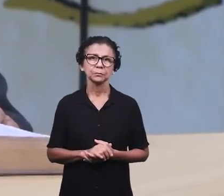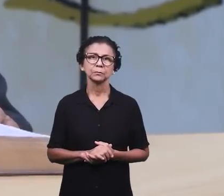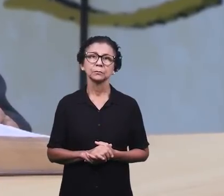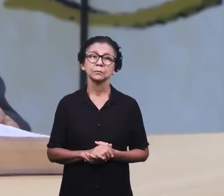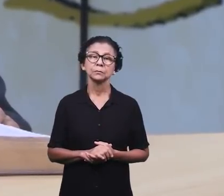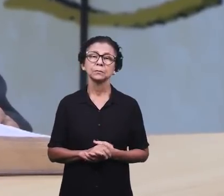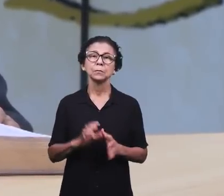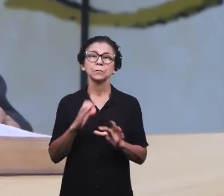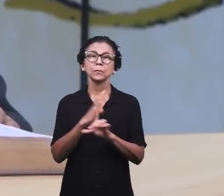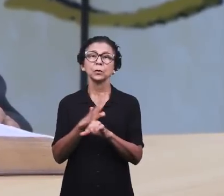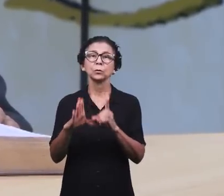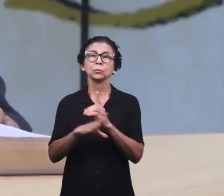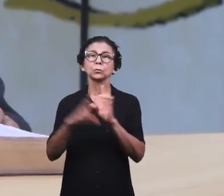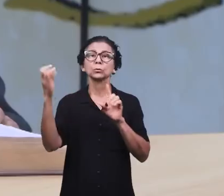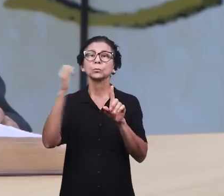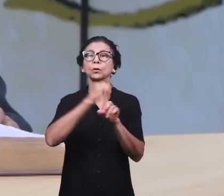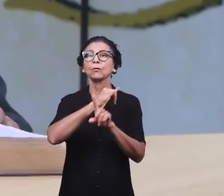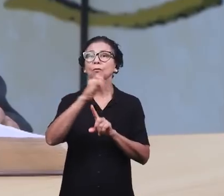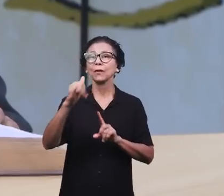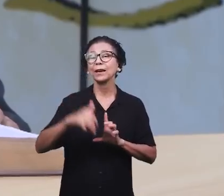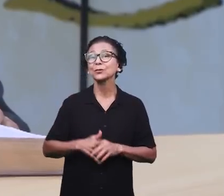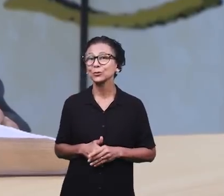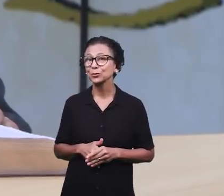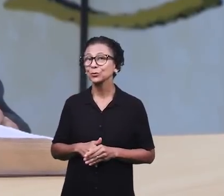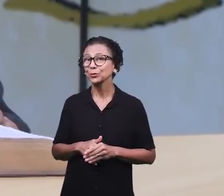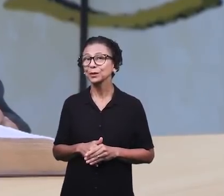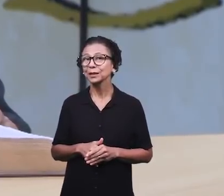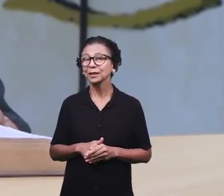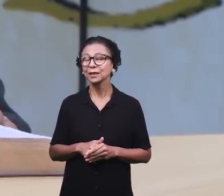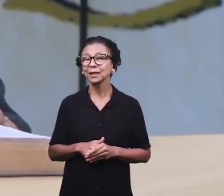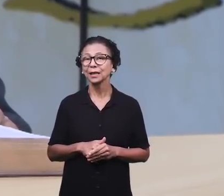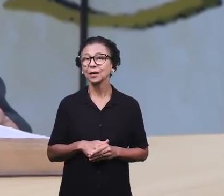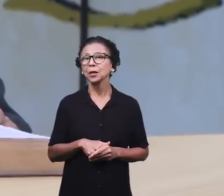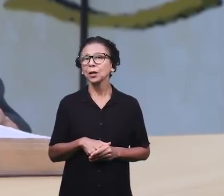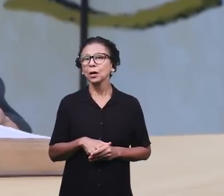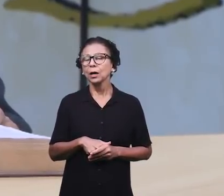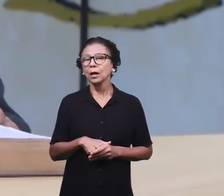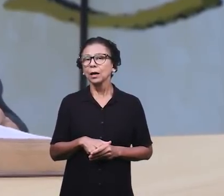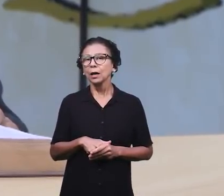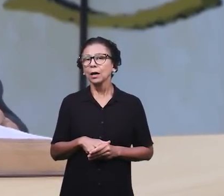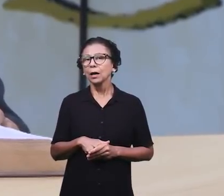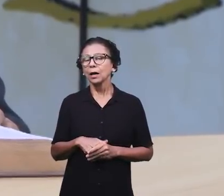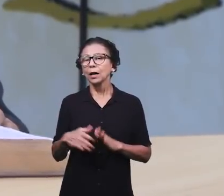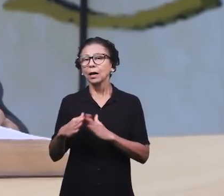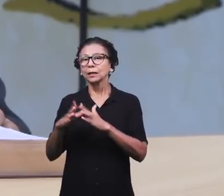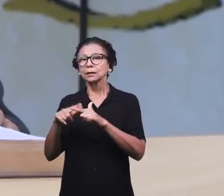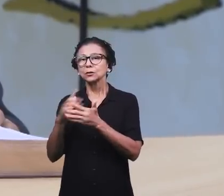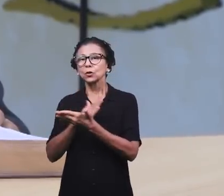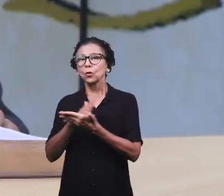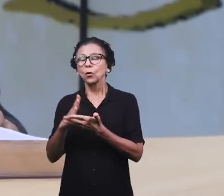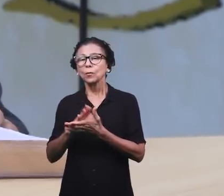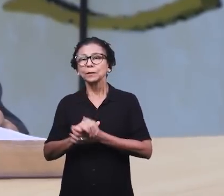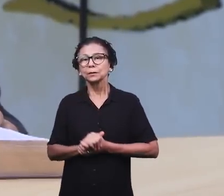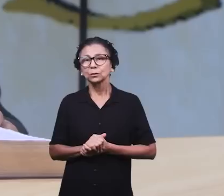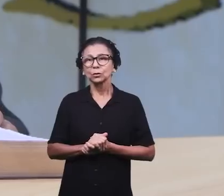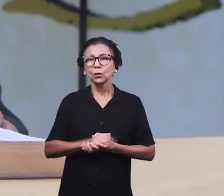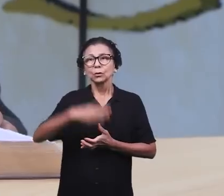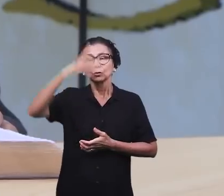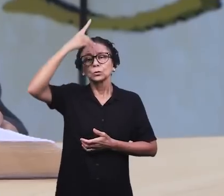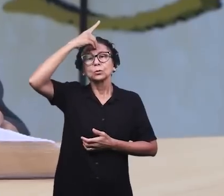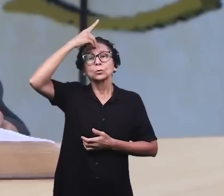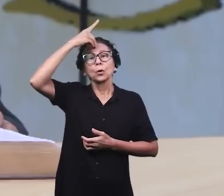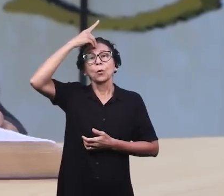profético, muitos irmãos da igreja começaram a buscar dons espirituais. Então a igreja passou a ter mais número de pessoas com dons espirituais,